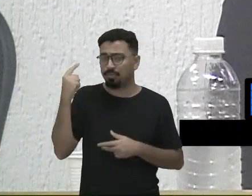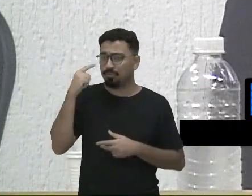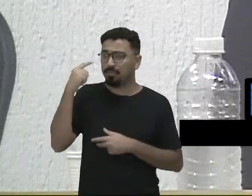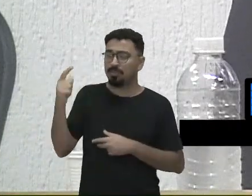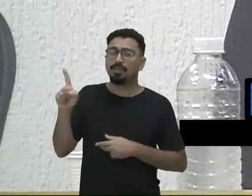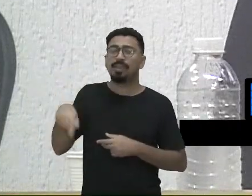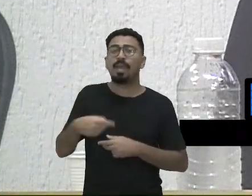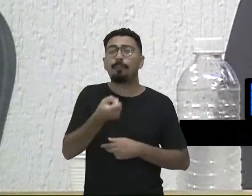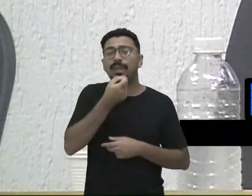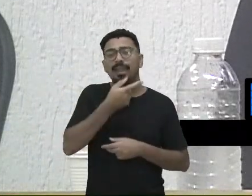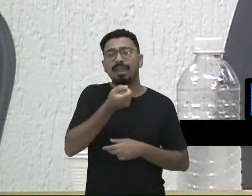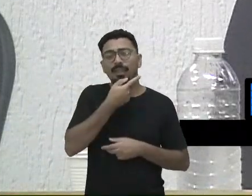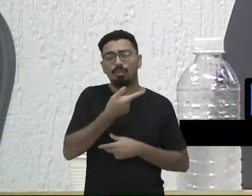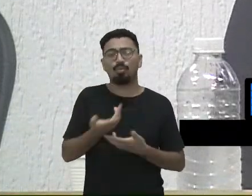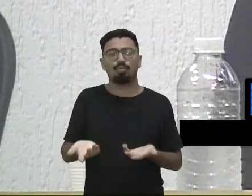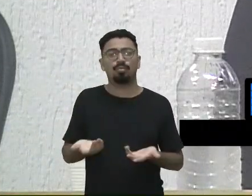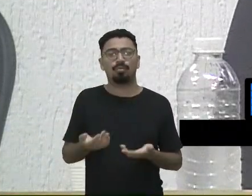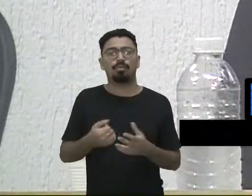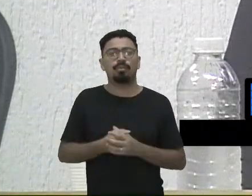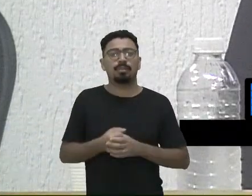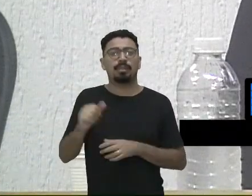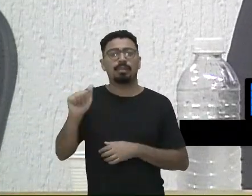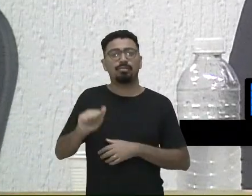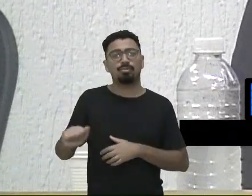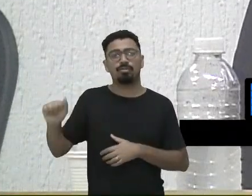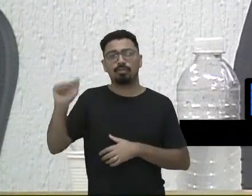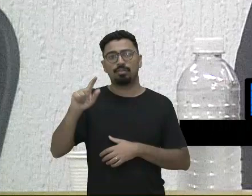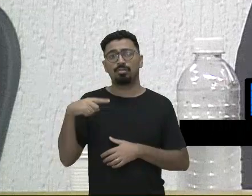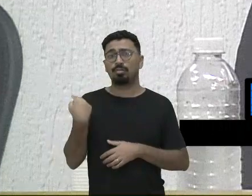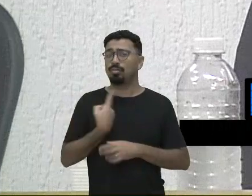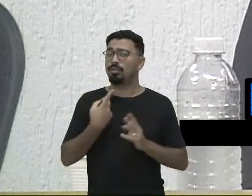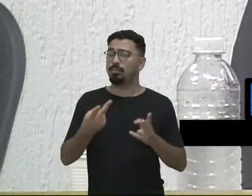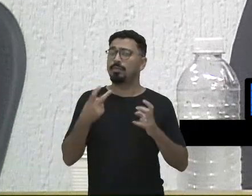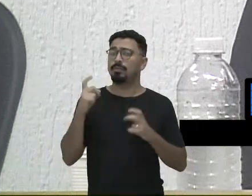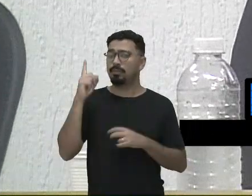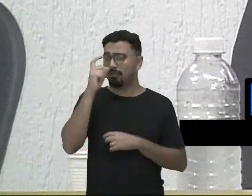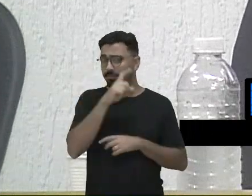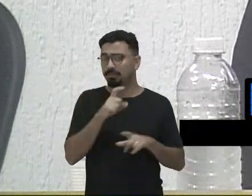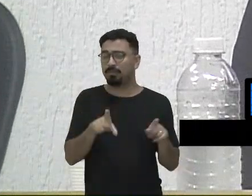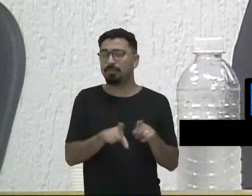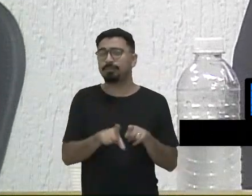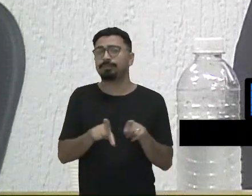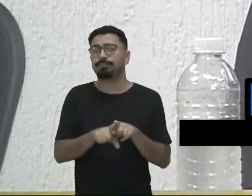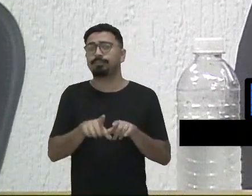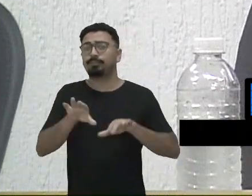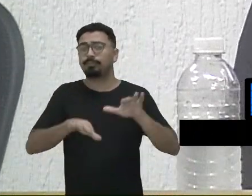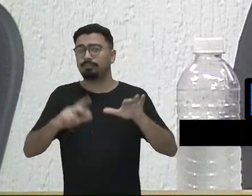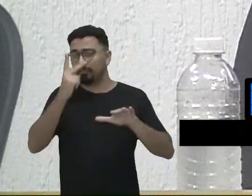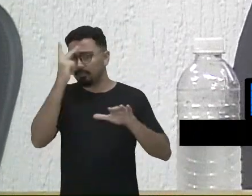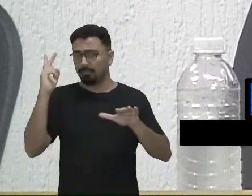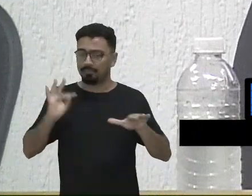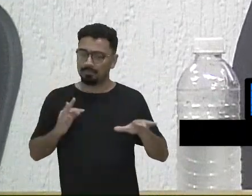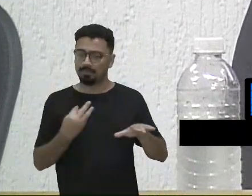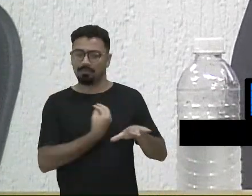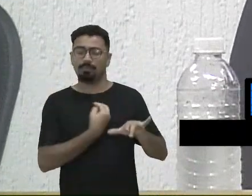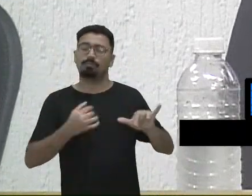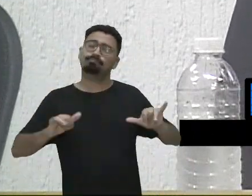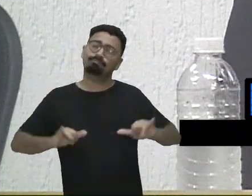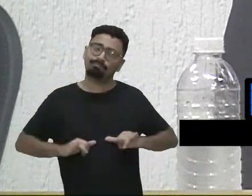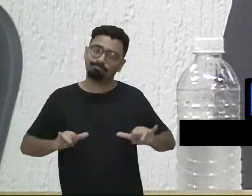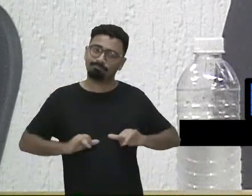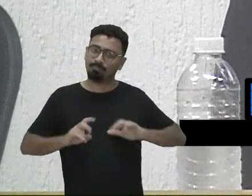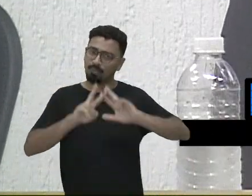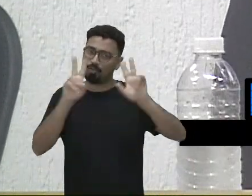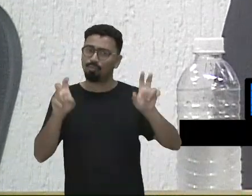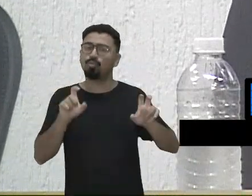apelido. Pela associação, nós entendemos as dificuldades que muitas pessoas trans sofrem em